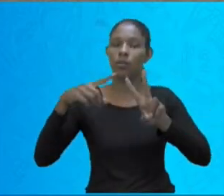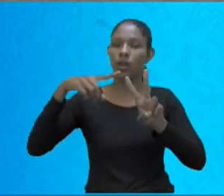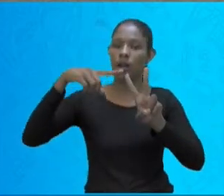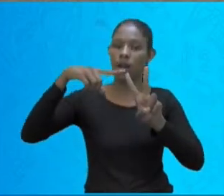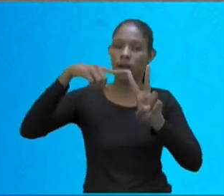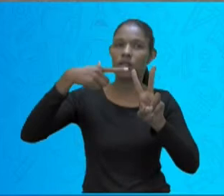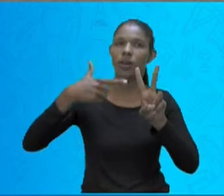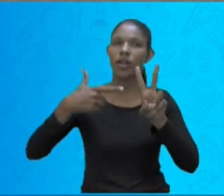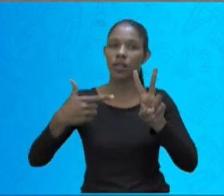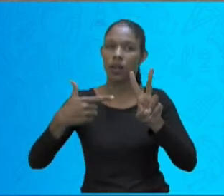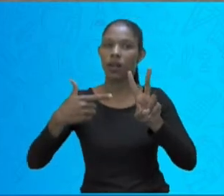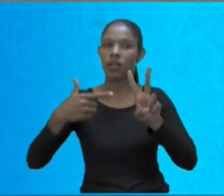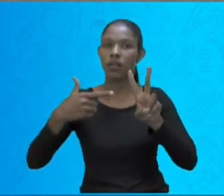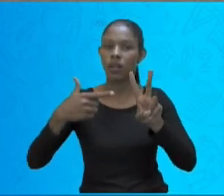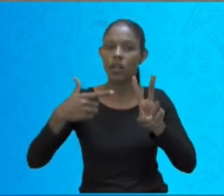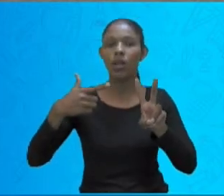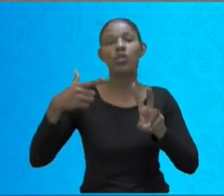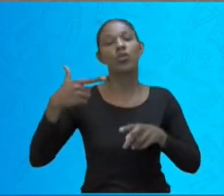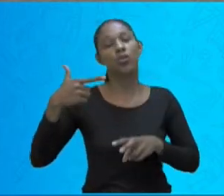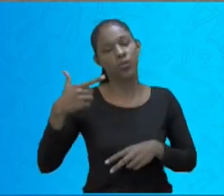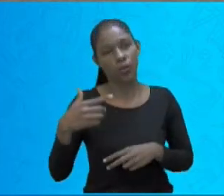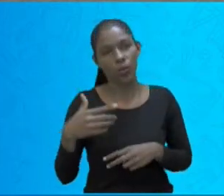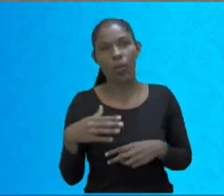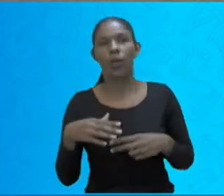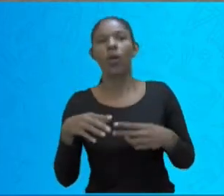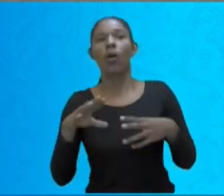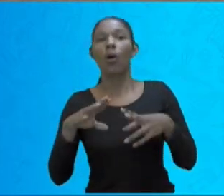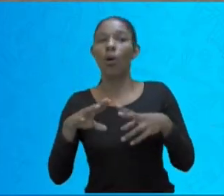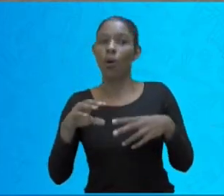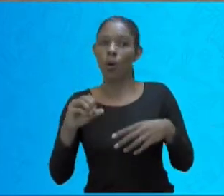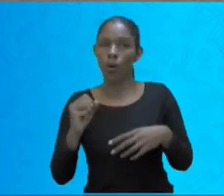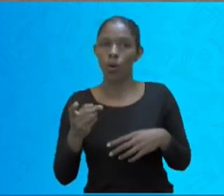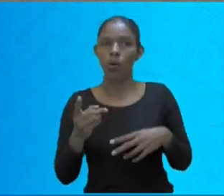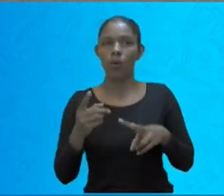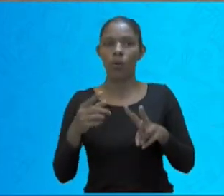é menor do que 1,42.